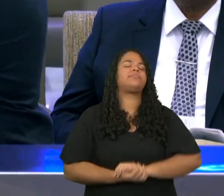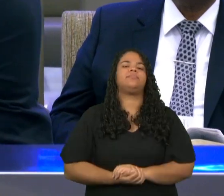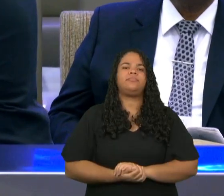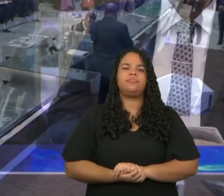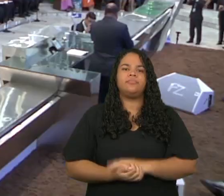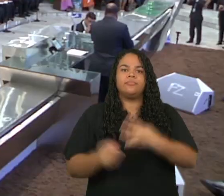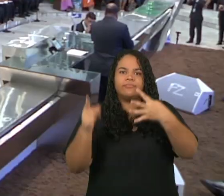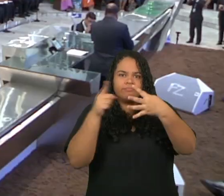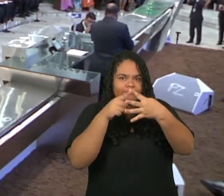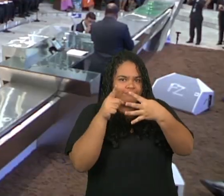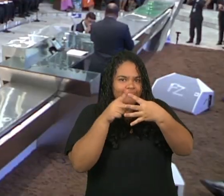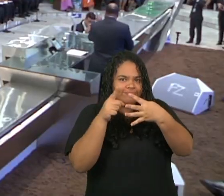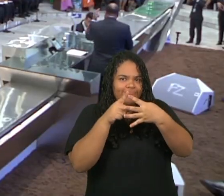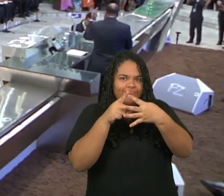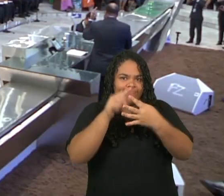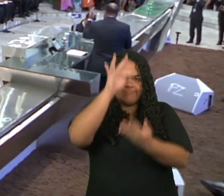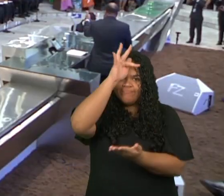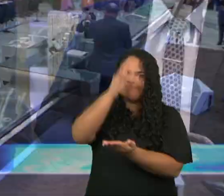fé.